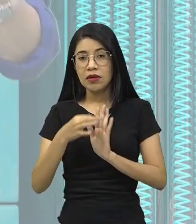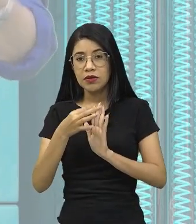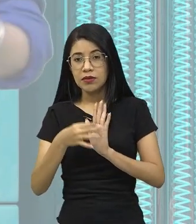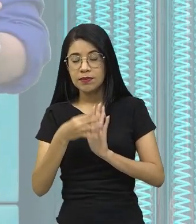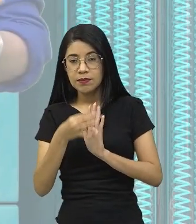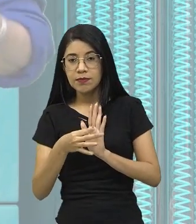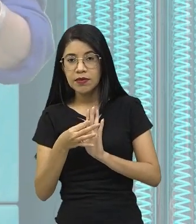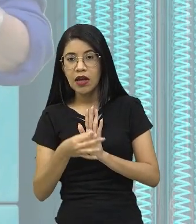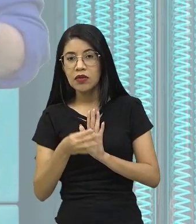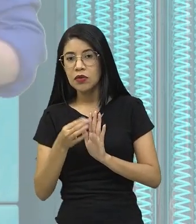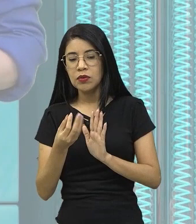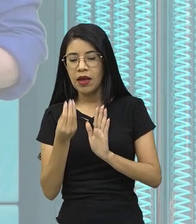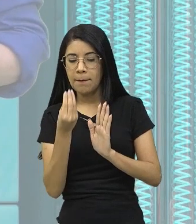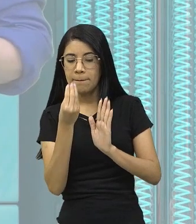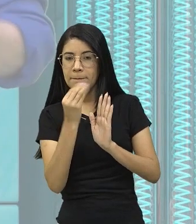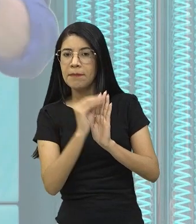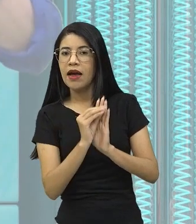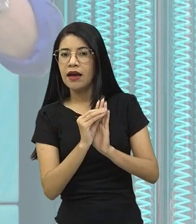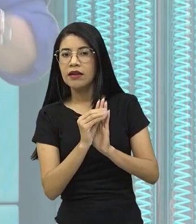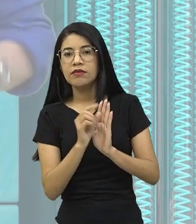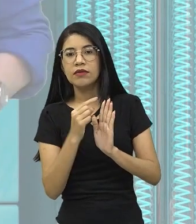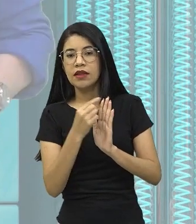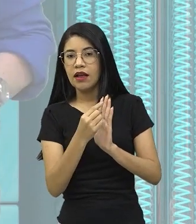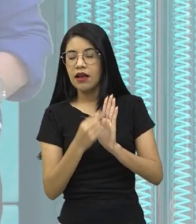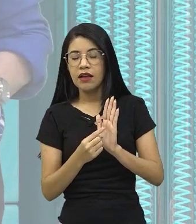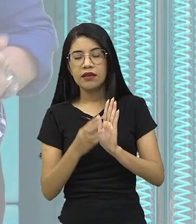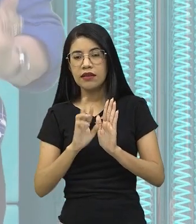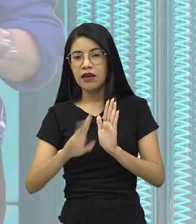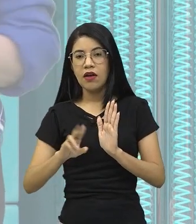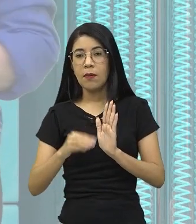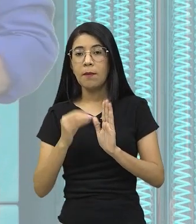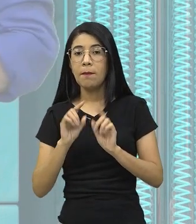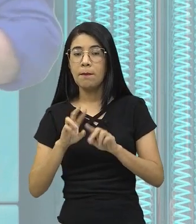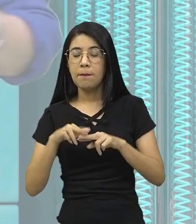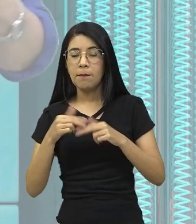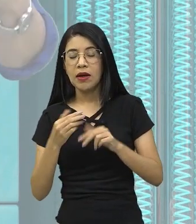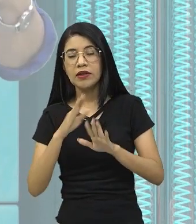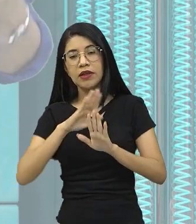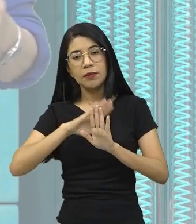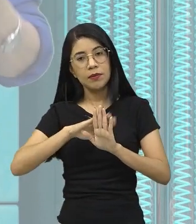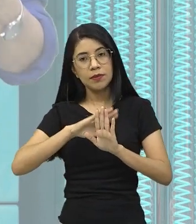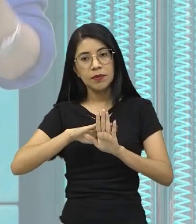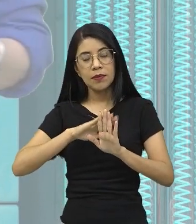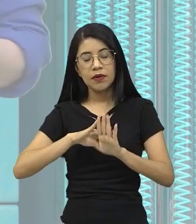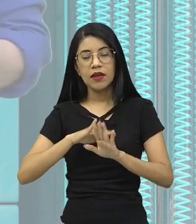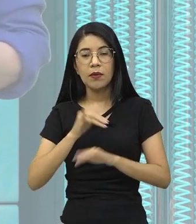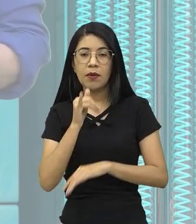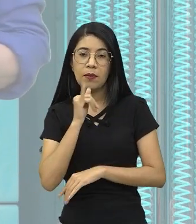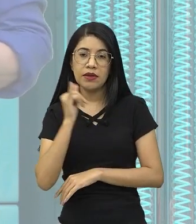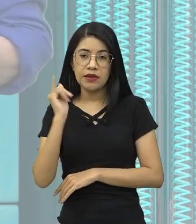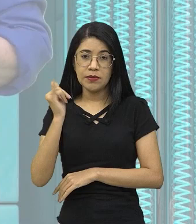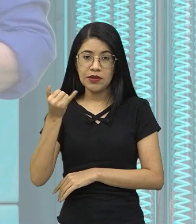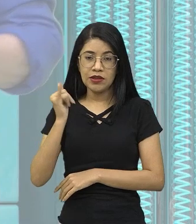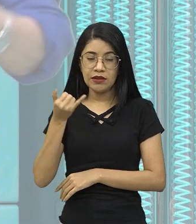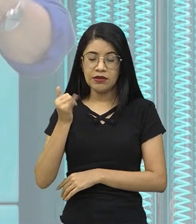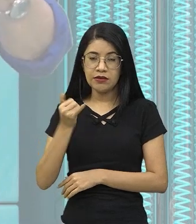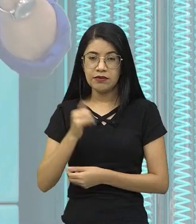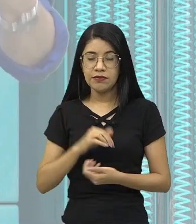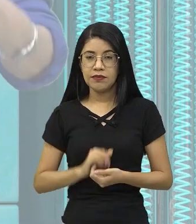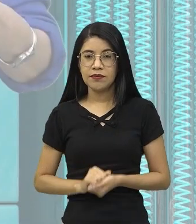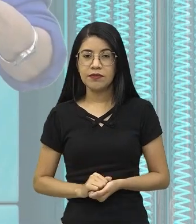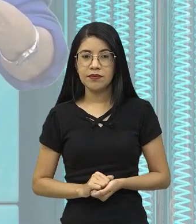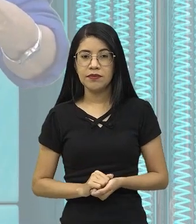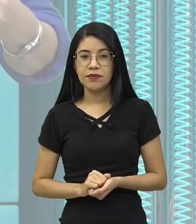não está necessariamente expresso. Então, aqui você teve o exemplo da narratividade, né?